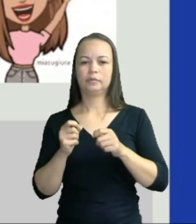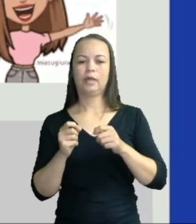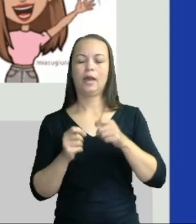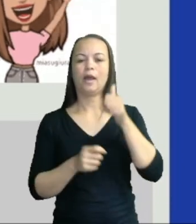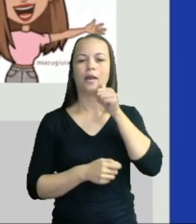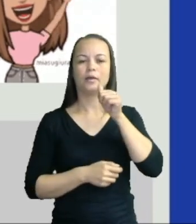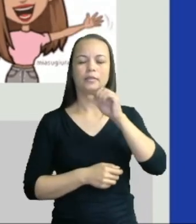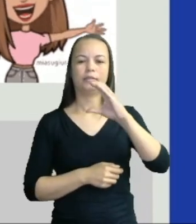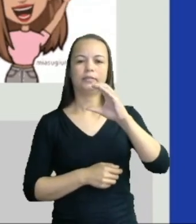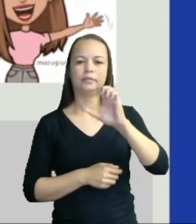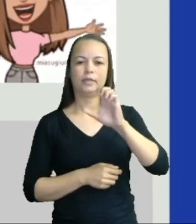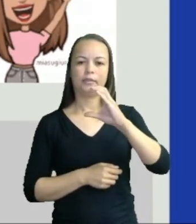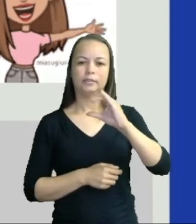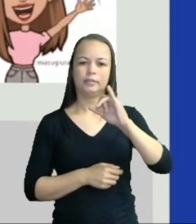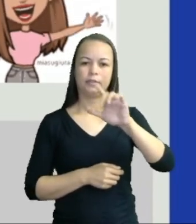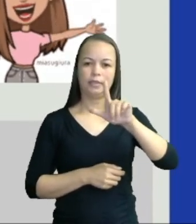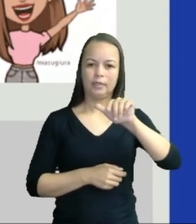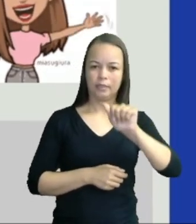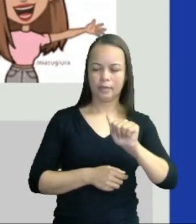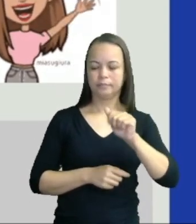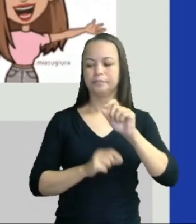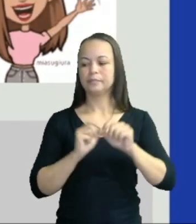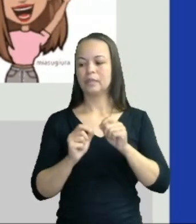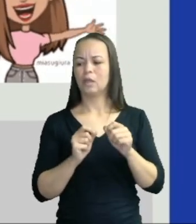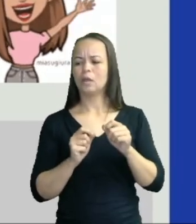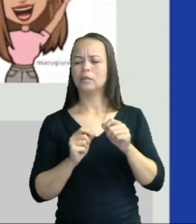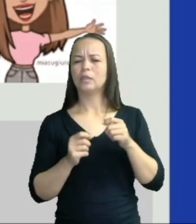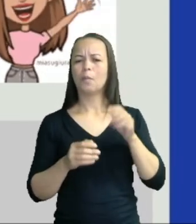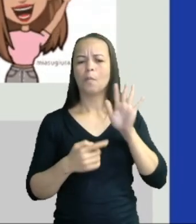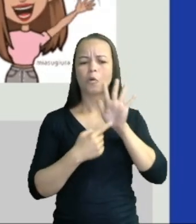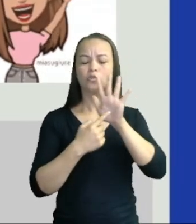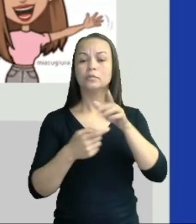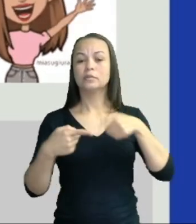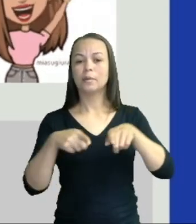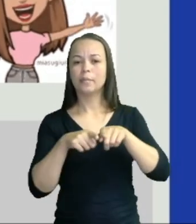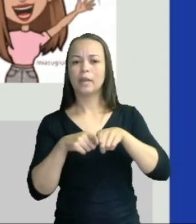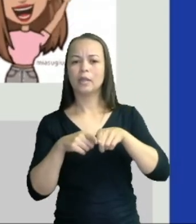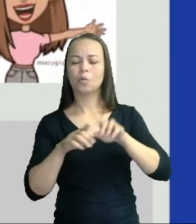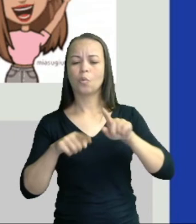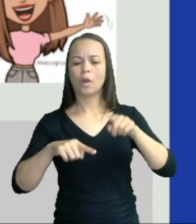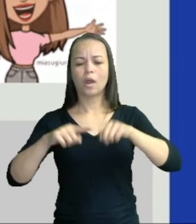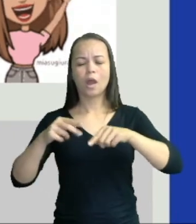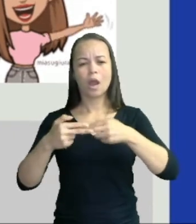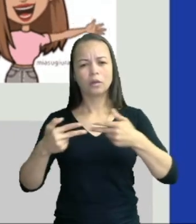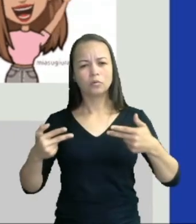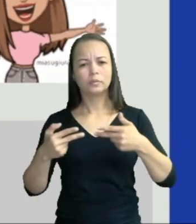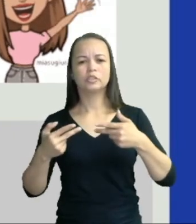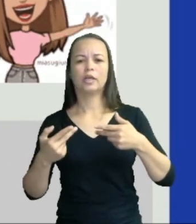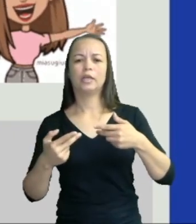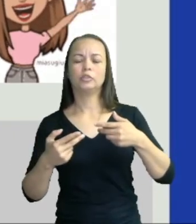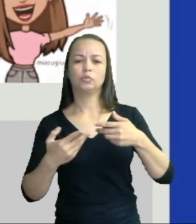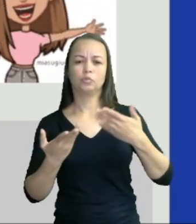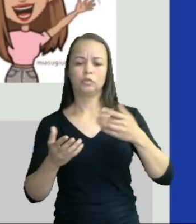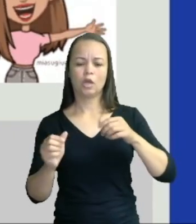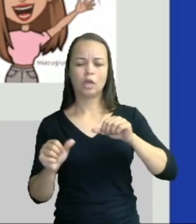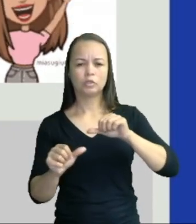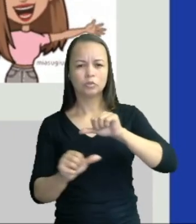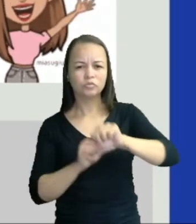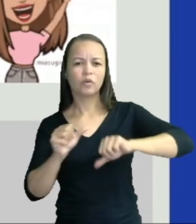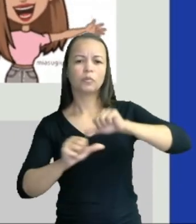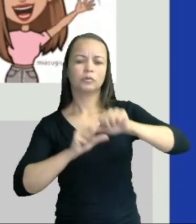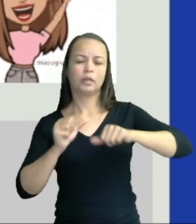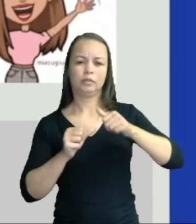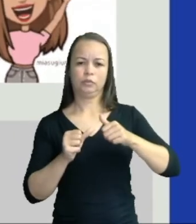traz a revisão da nossa aula. Exatamente, porque hoje a gente aprendeu várias coisas sobre tecnologia, tá certo? Esse avanço ao longo